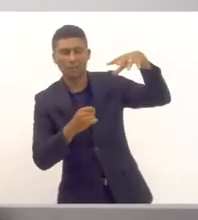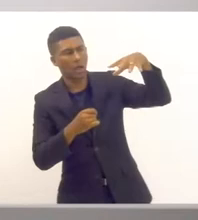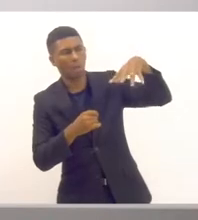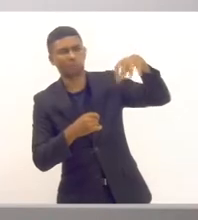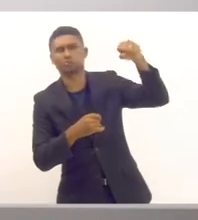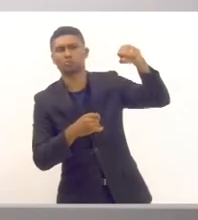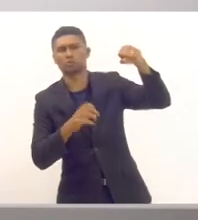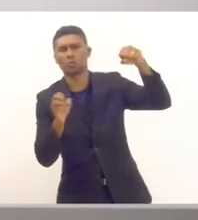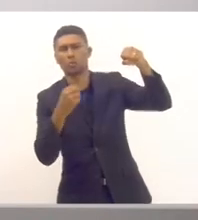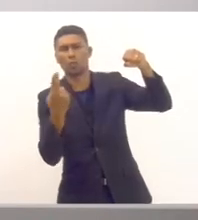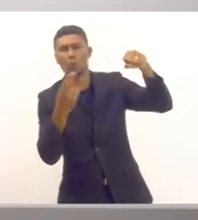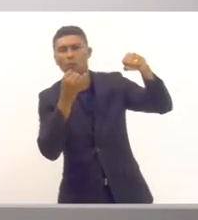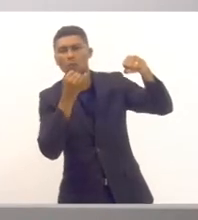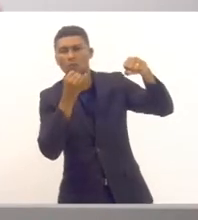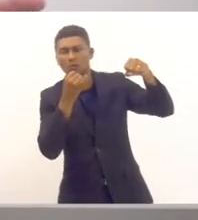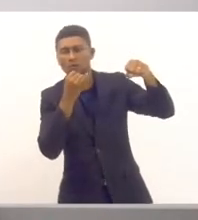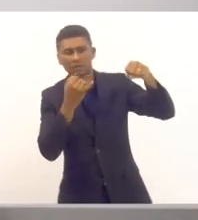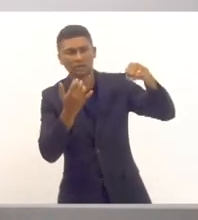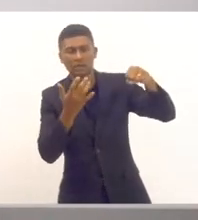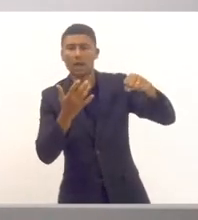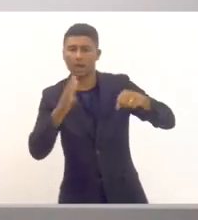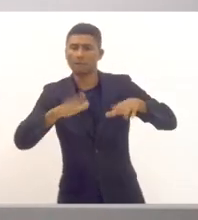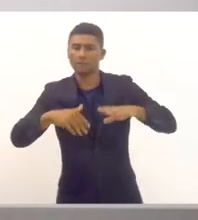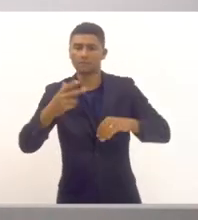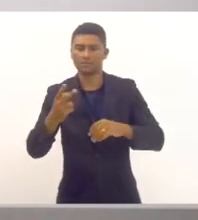de freio que não atende, o limpador de pavimento,